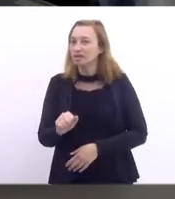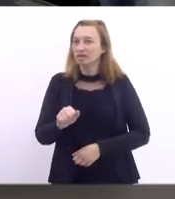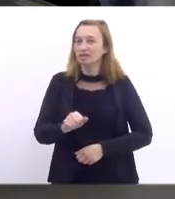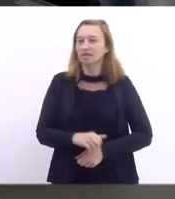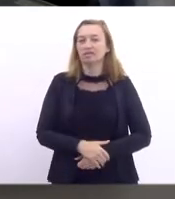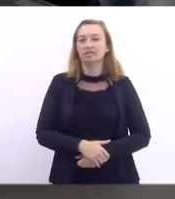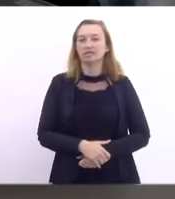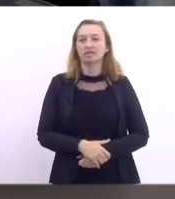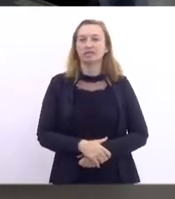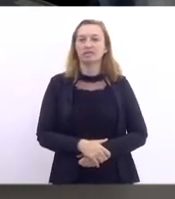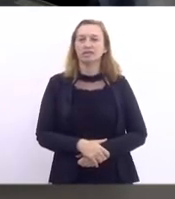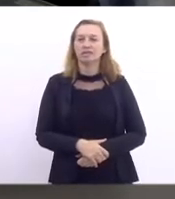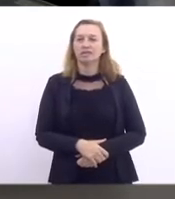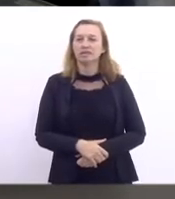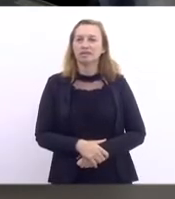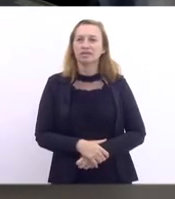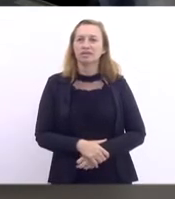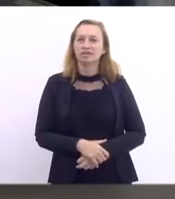a